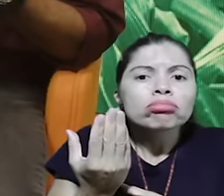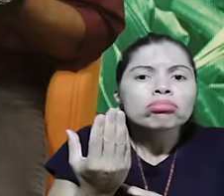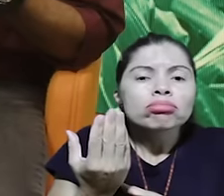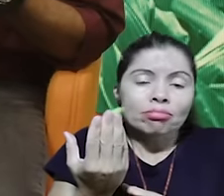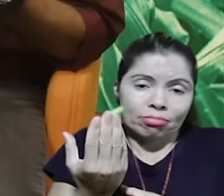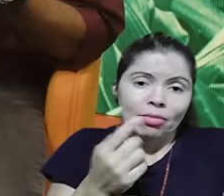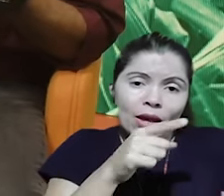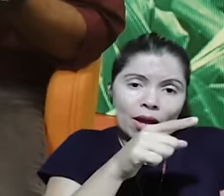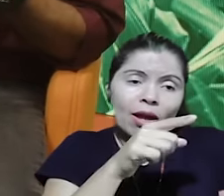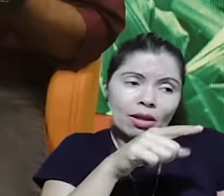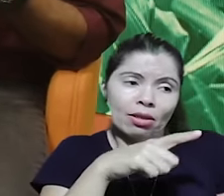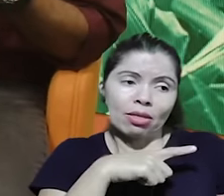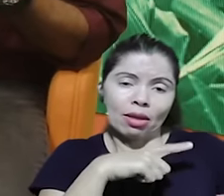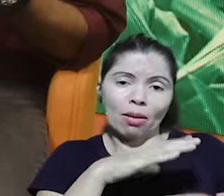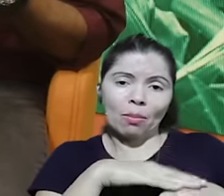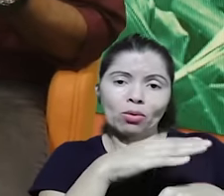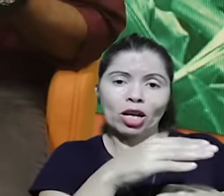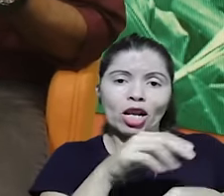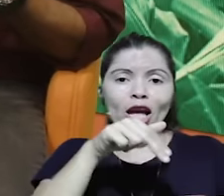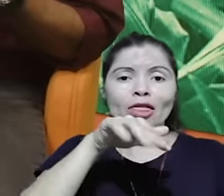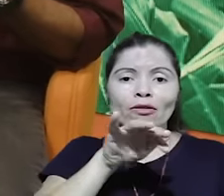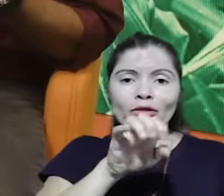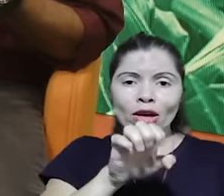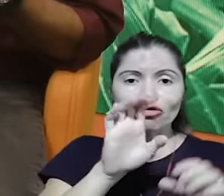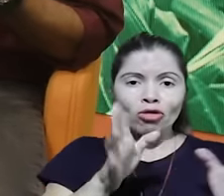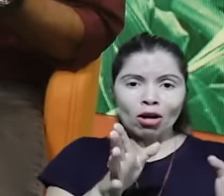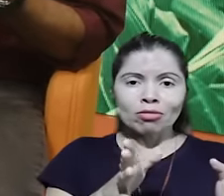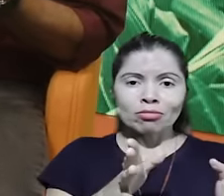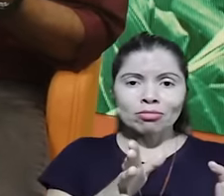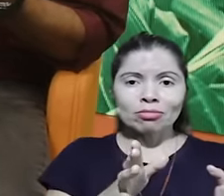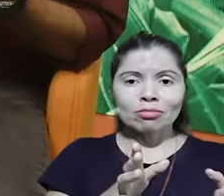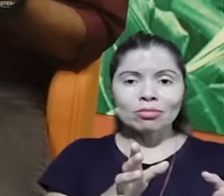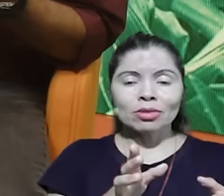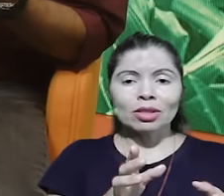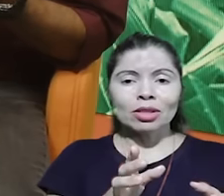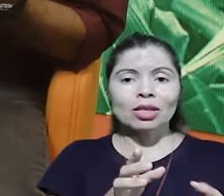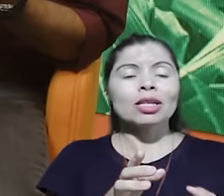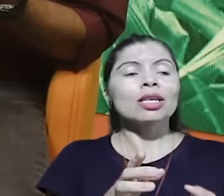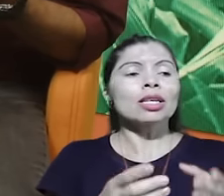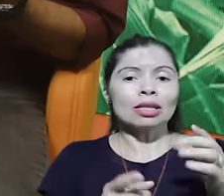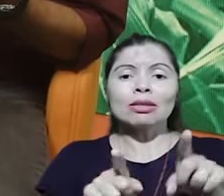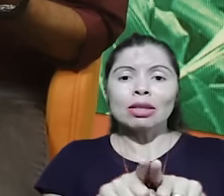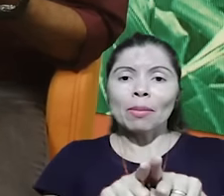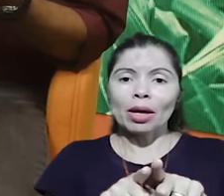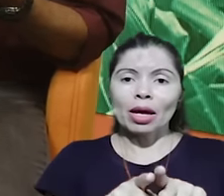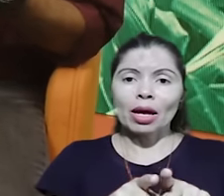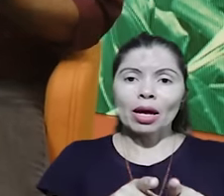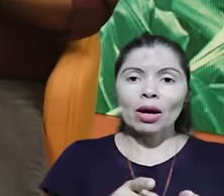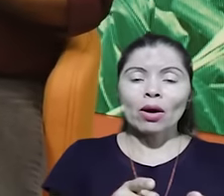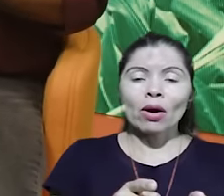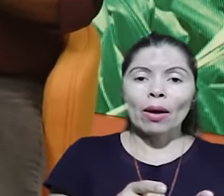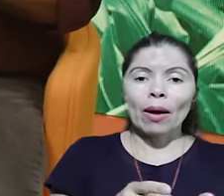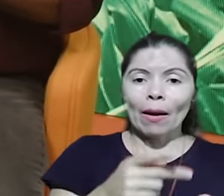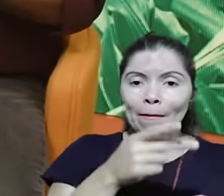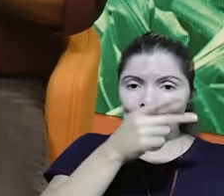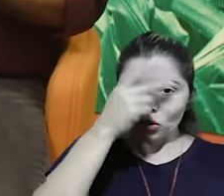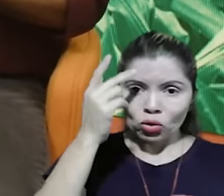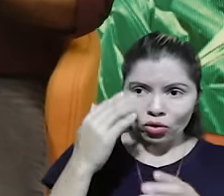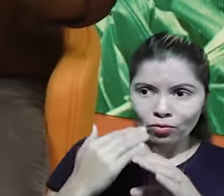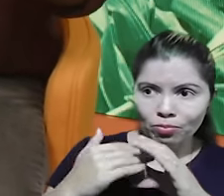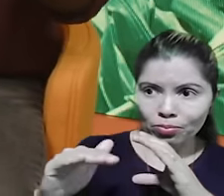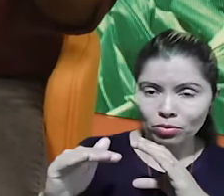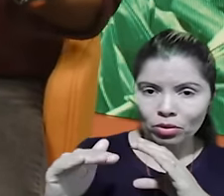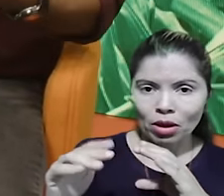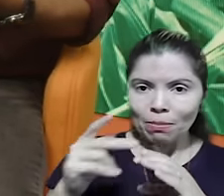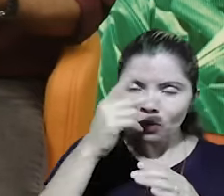a nota fiscal dele de da operação mas o produtor o a a o destinatário às vezes por